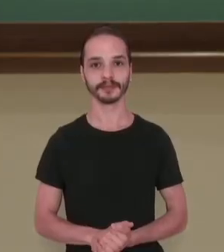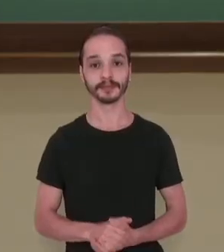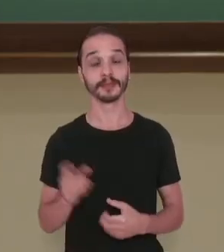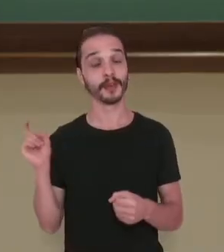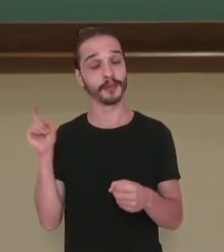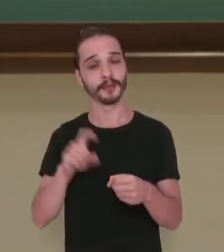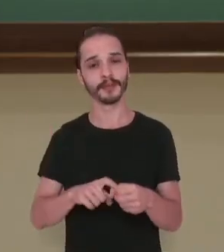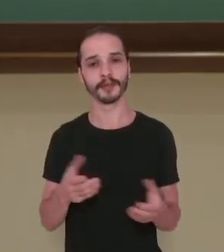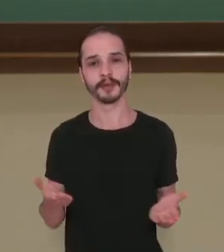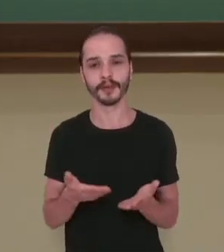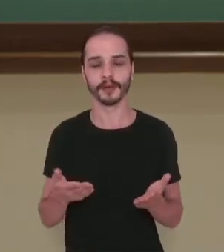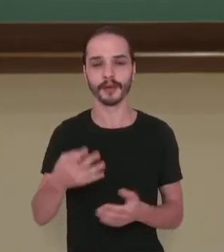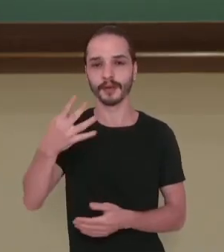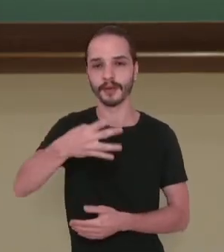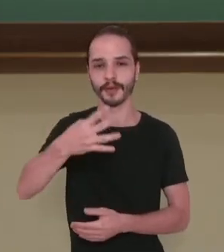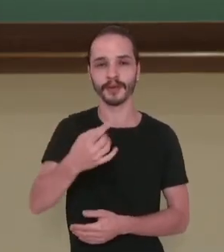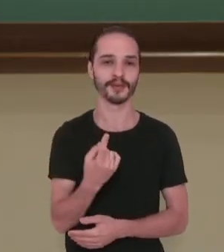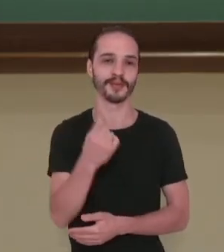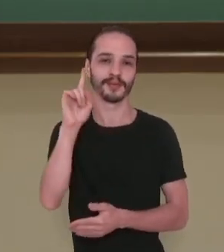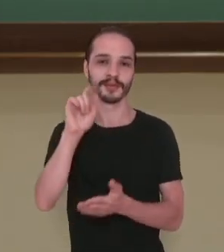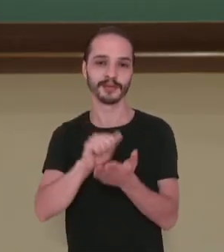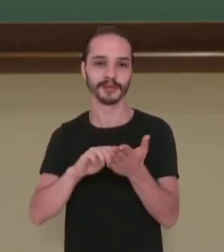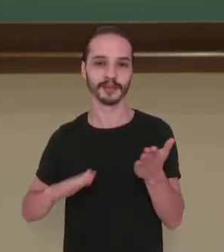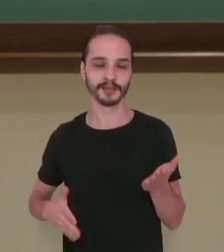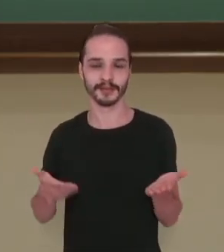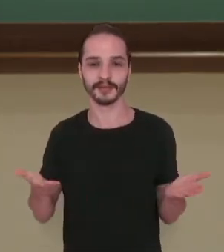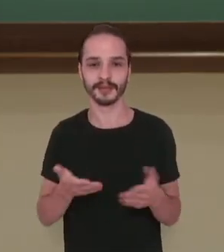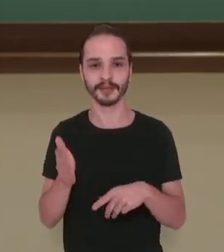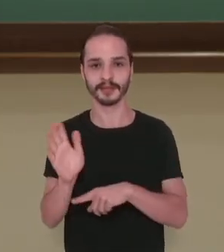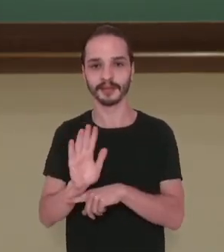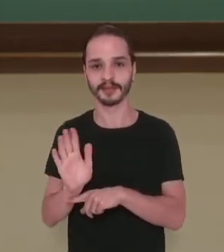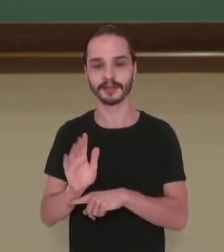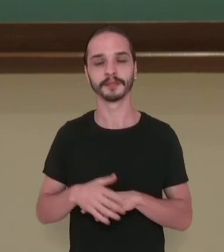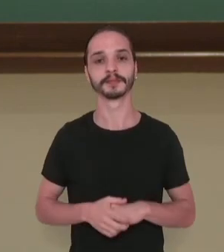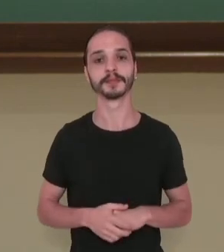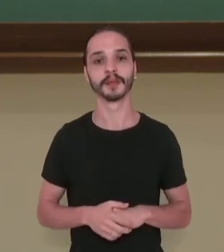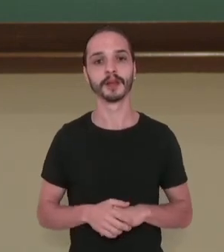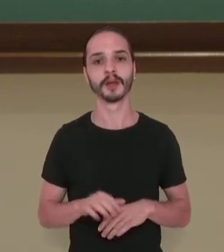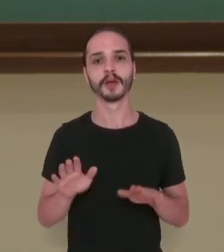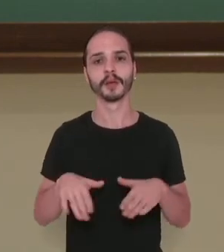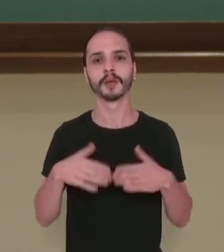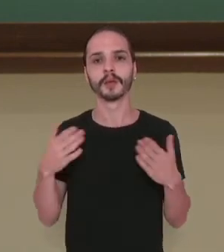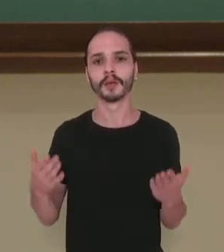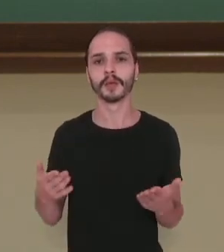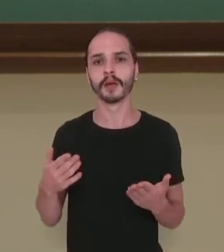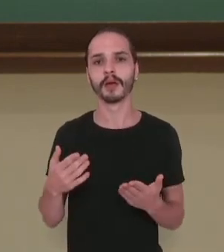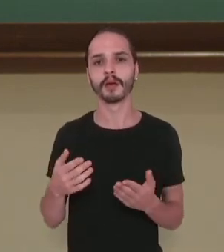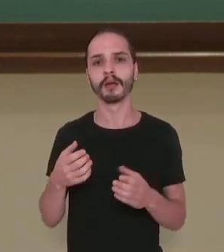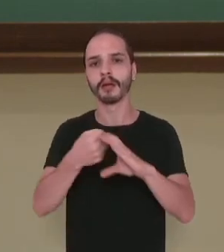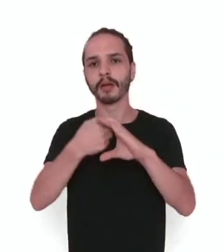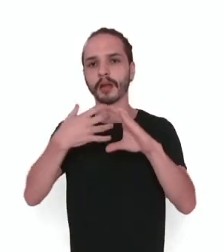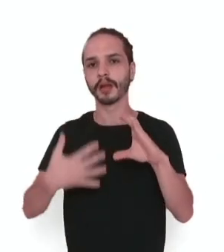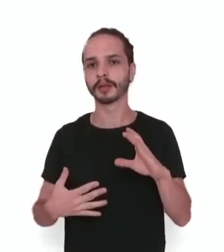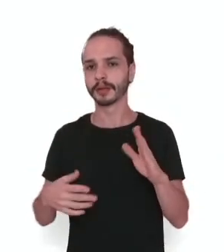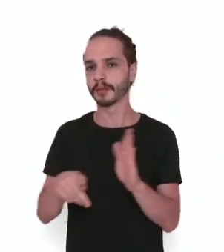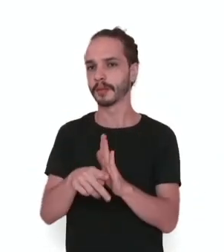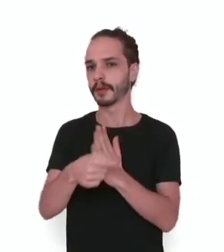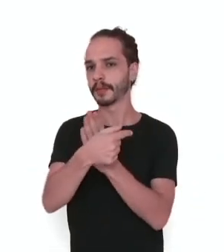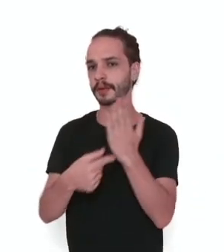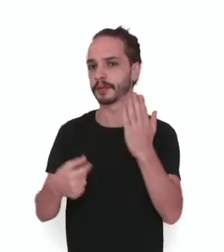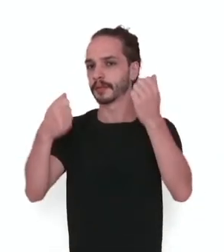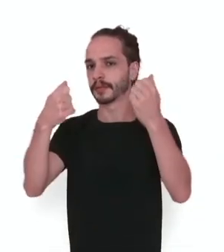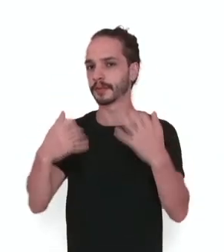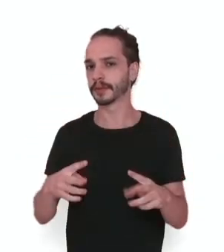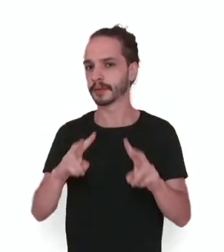Retomando então a nossa quarta e última atividade dessa aula, pessoal, quais são os adjetivos que foram utilizados pelo autor para avaliar as consequências